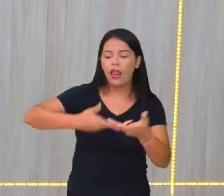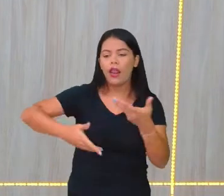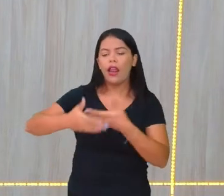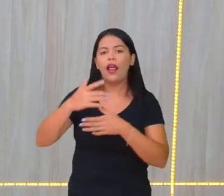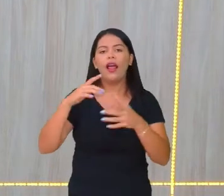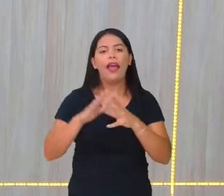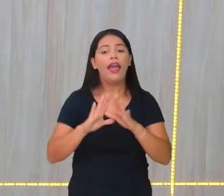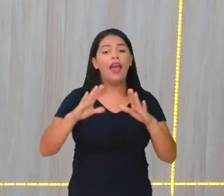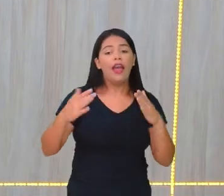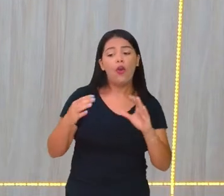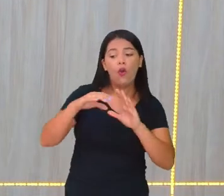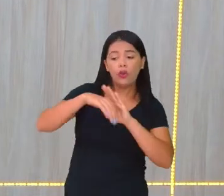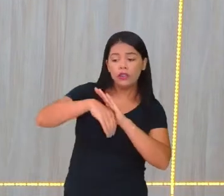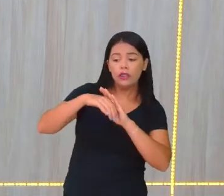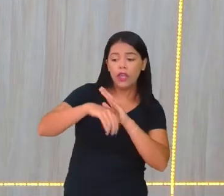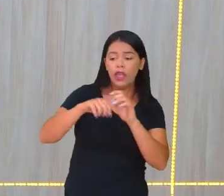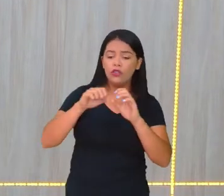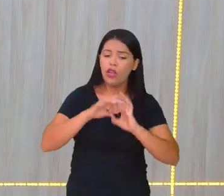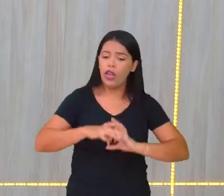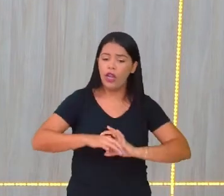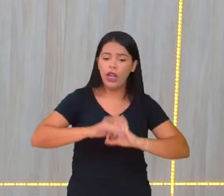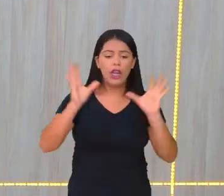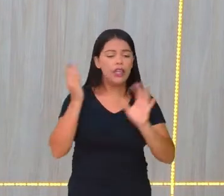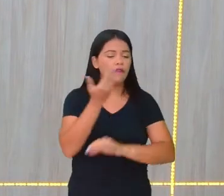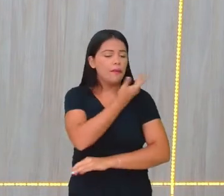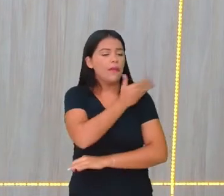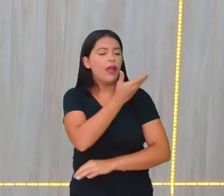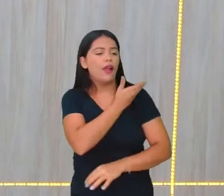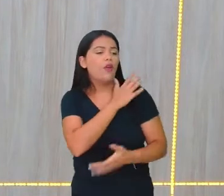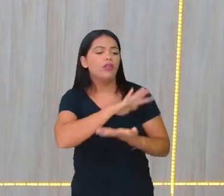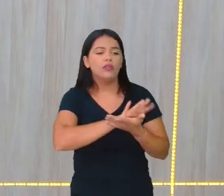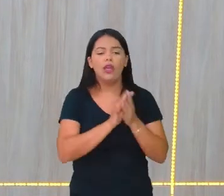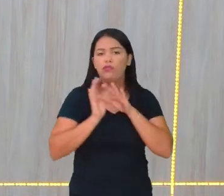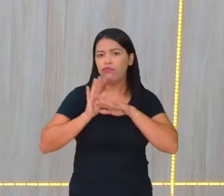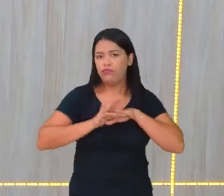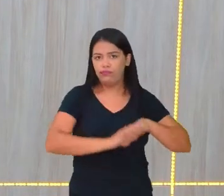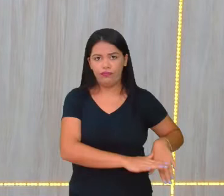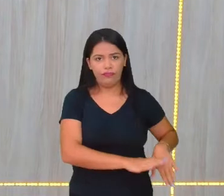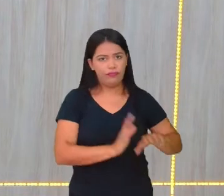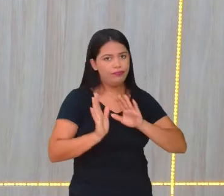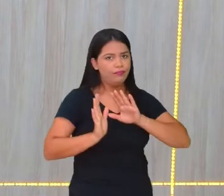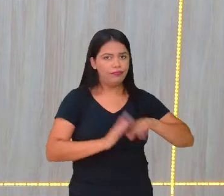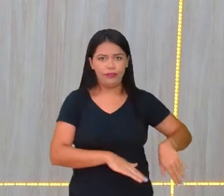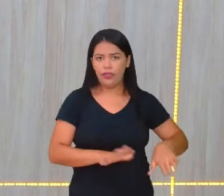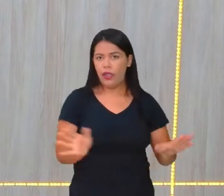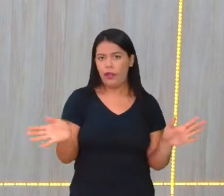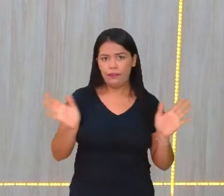aí livre, não é? Vamos procurar ter atitudes que também, não é,